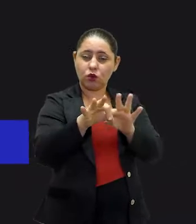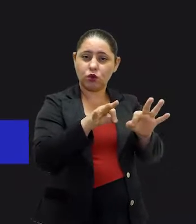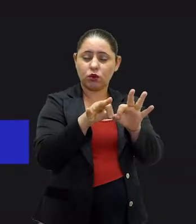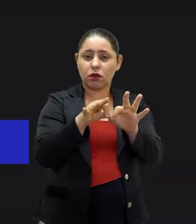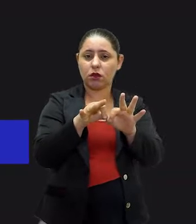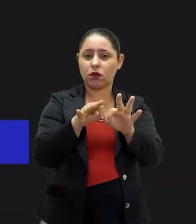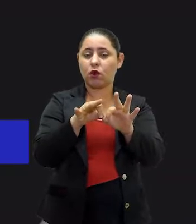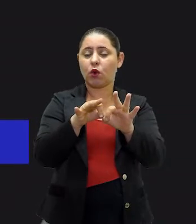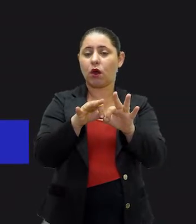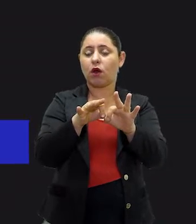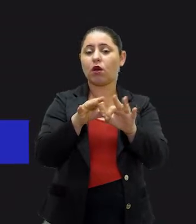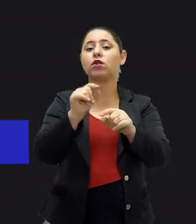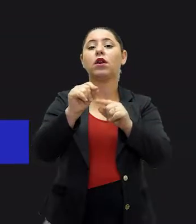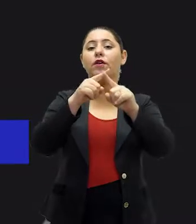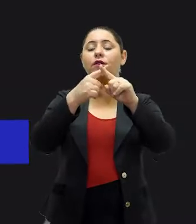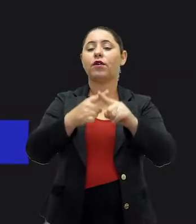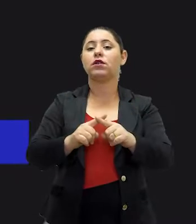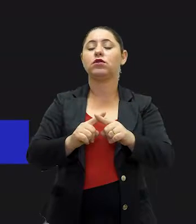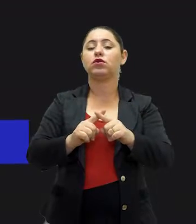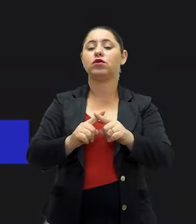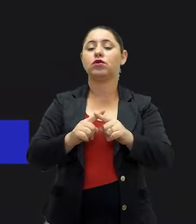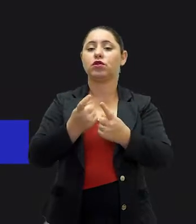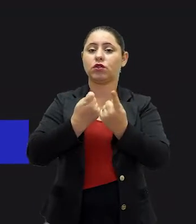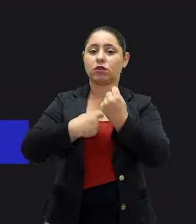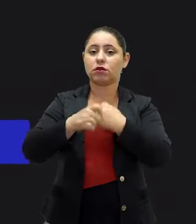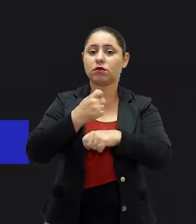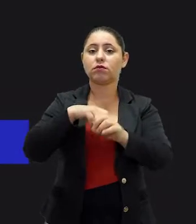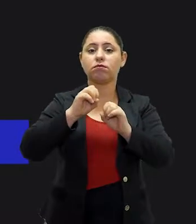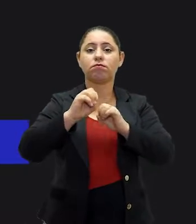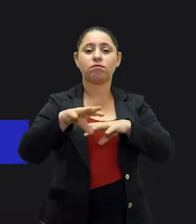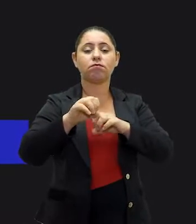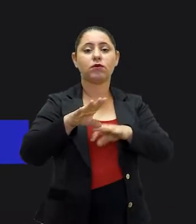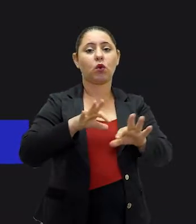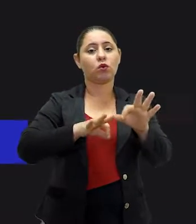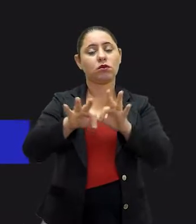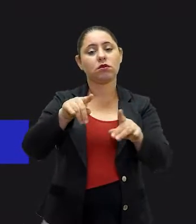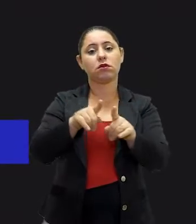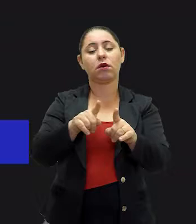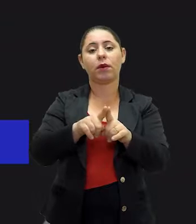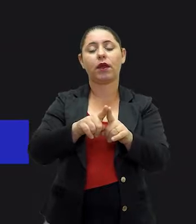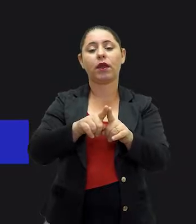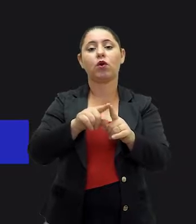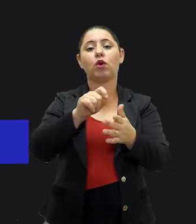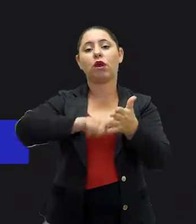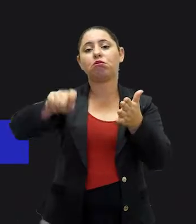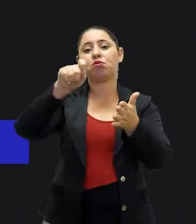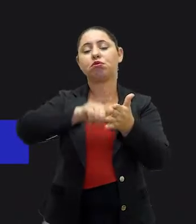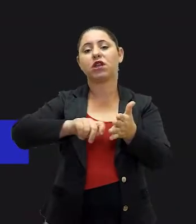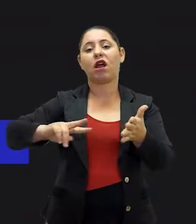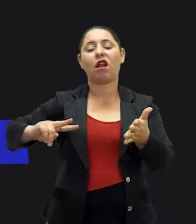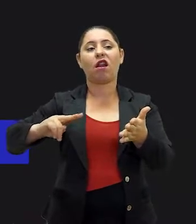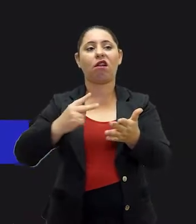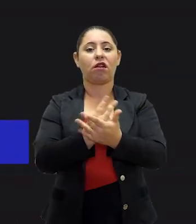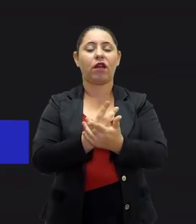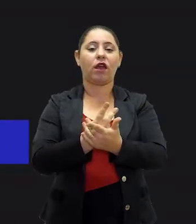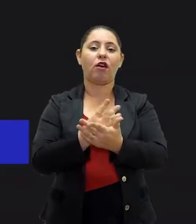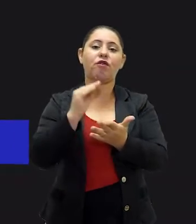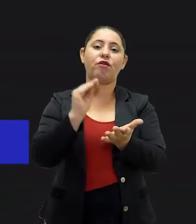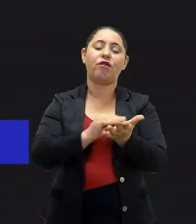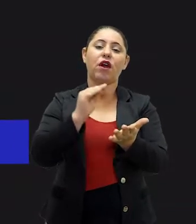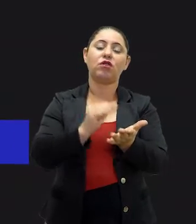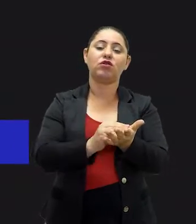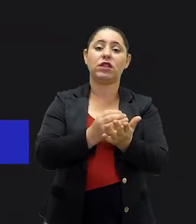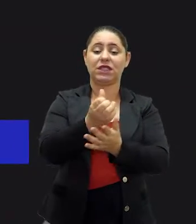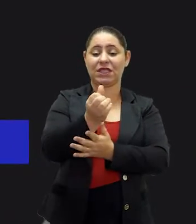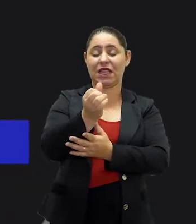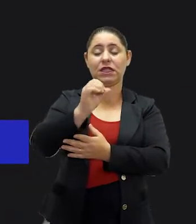reestruturar as carreiras dos servidores administrativos da educação para corrigir as distorções salariais de 6